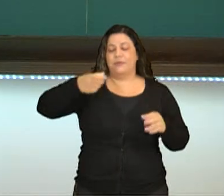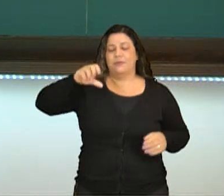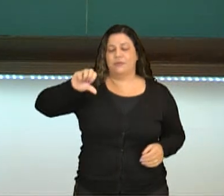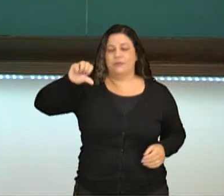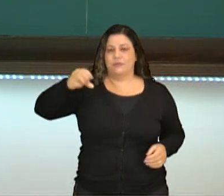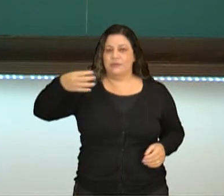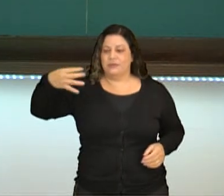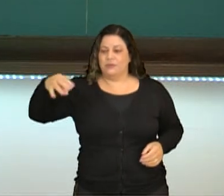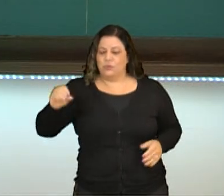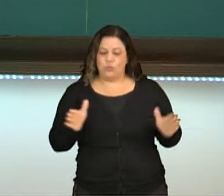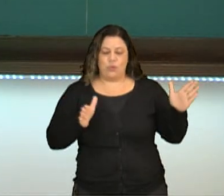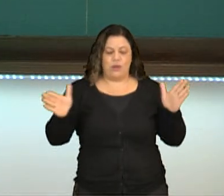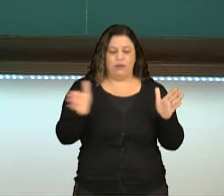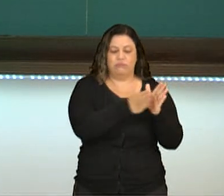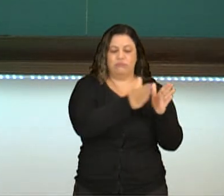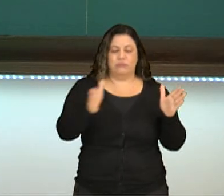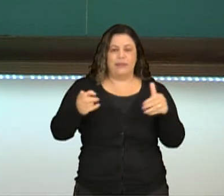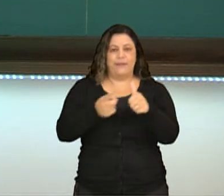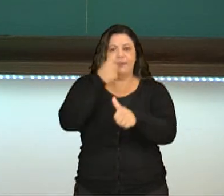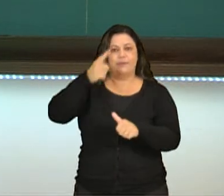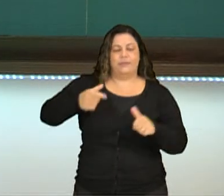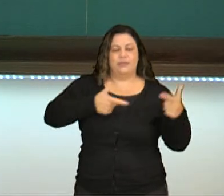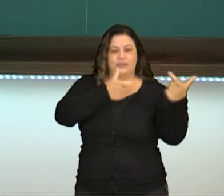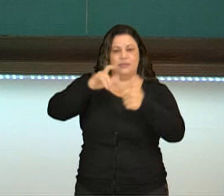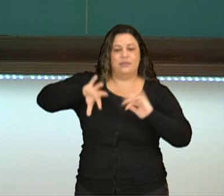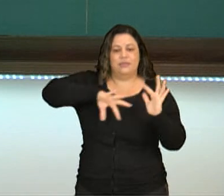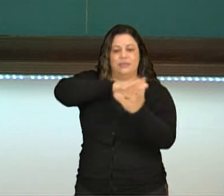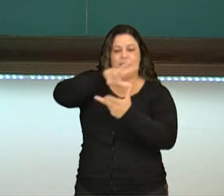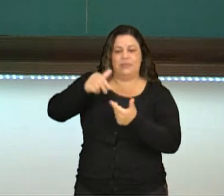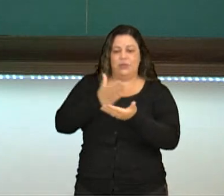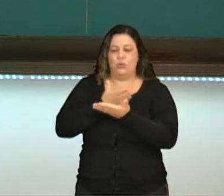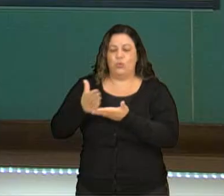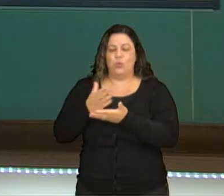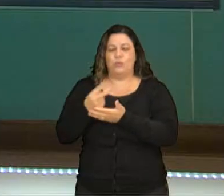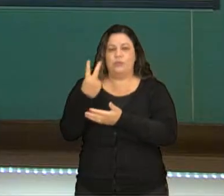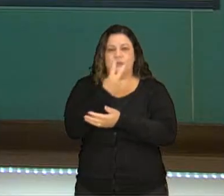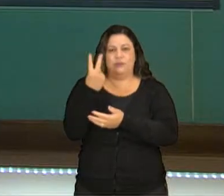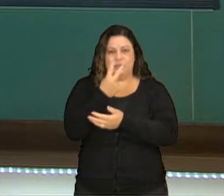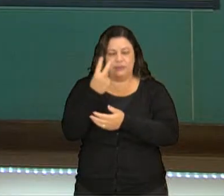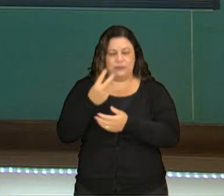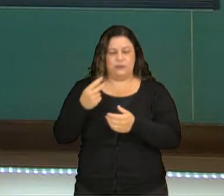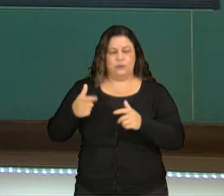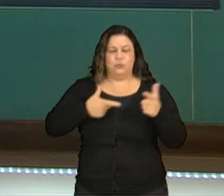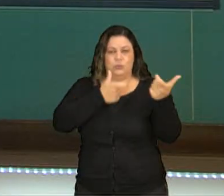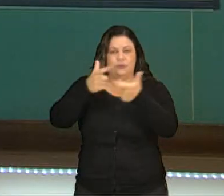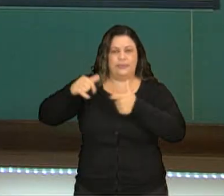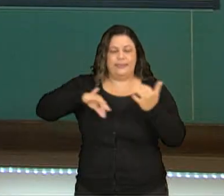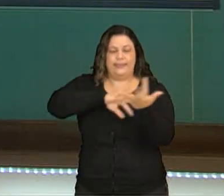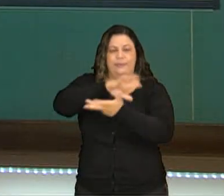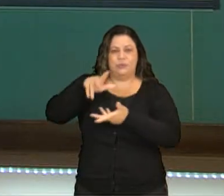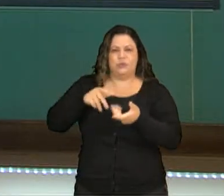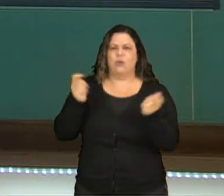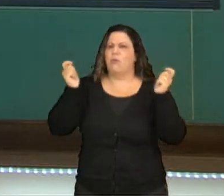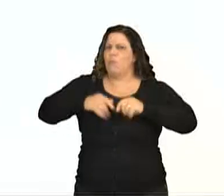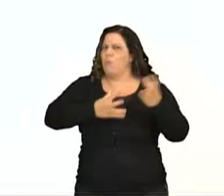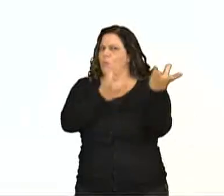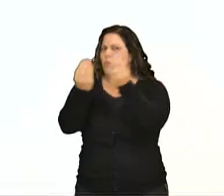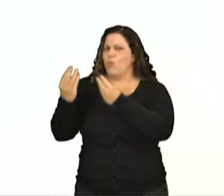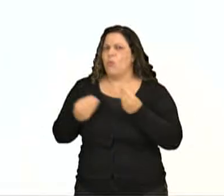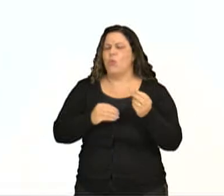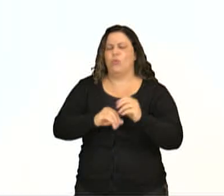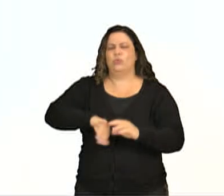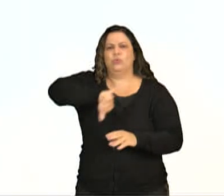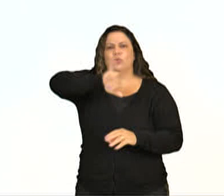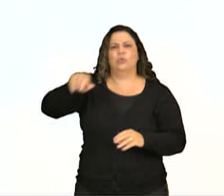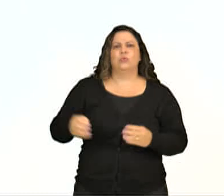1940, entre a Primeira Guerra Mundial e o que veio a ser a Segunda Guerra Mundial, muitos judeus foram para a Palestina